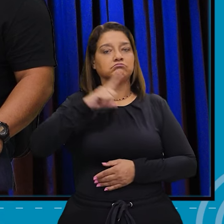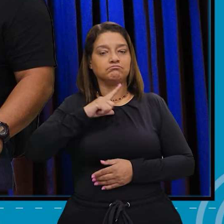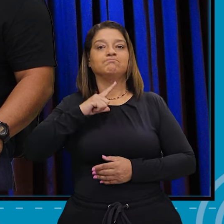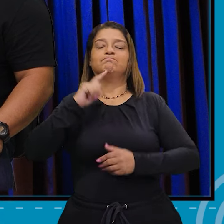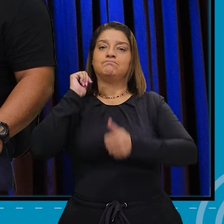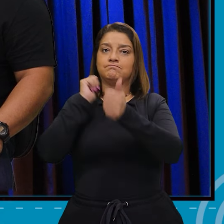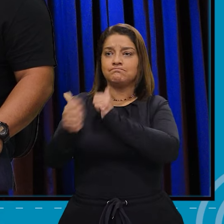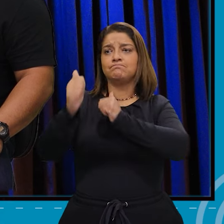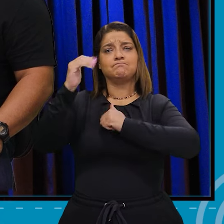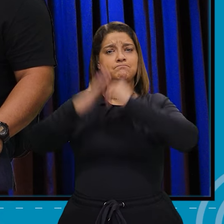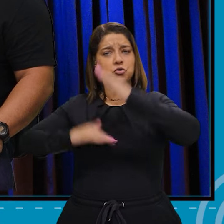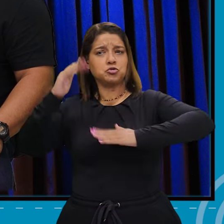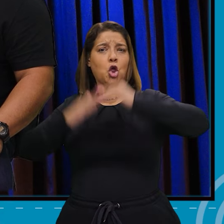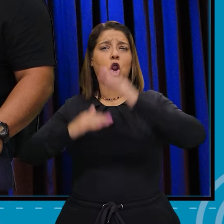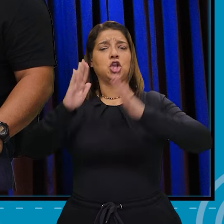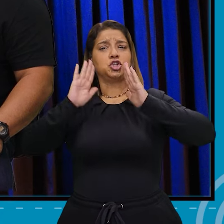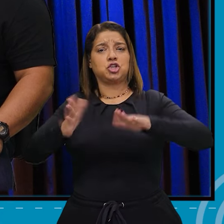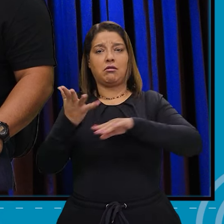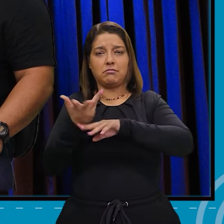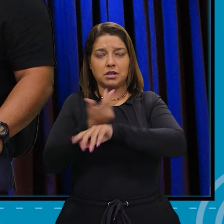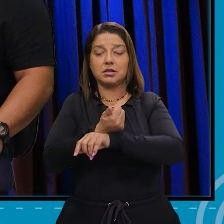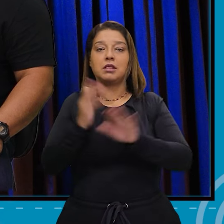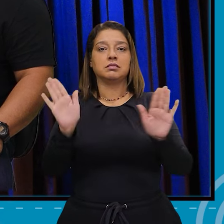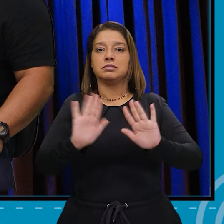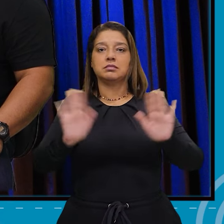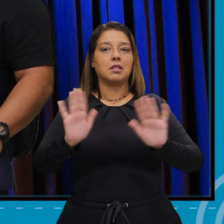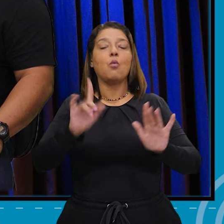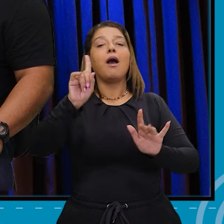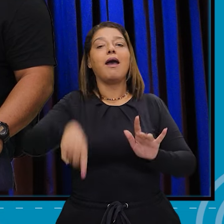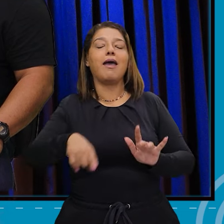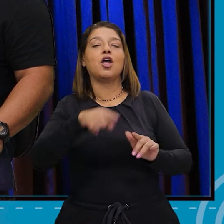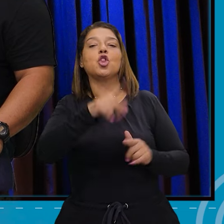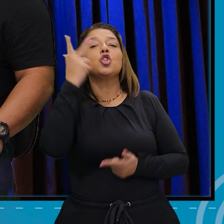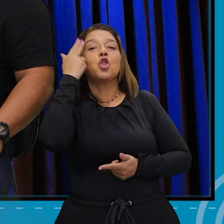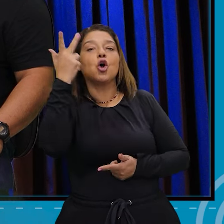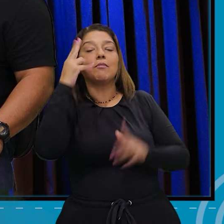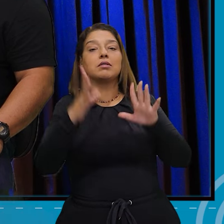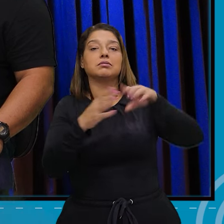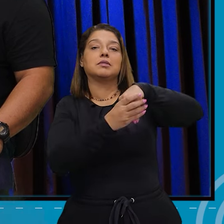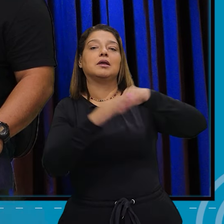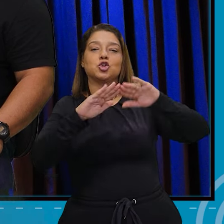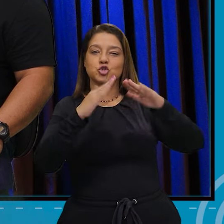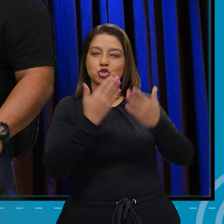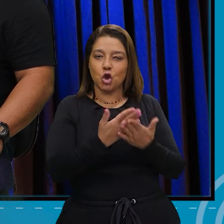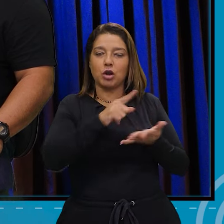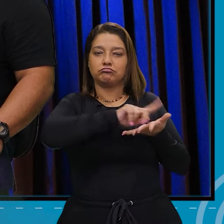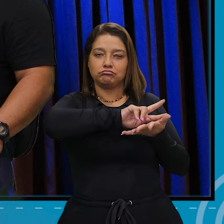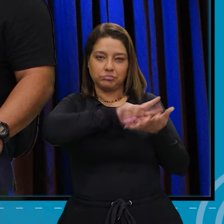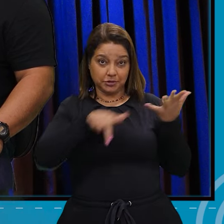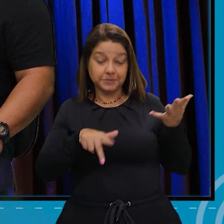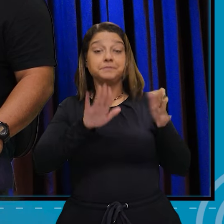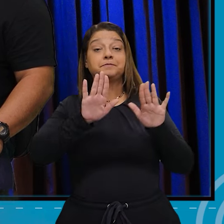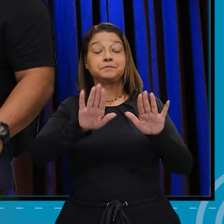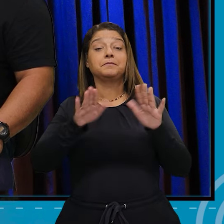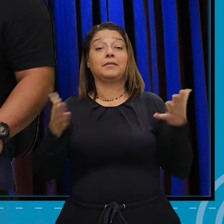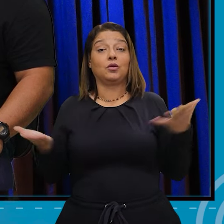diferentes modalidades, e não eram práticas comuns dentro da escola, né?